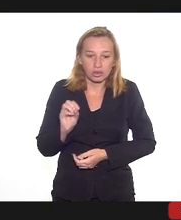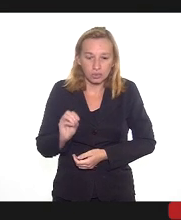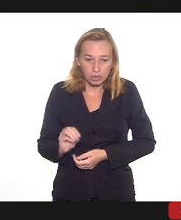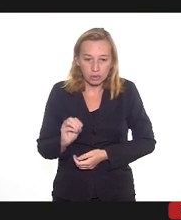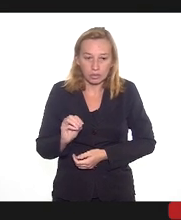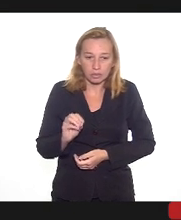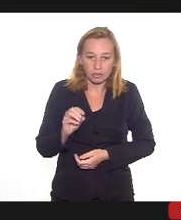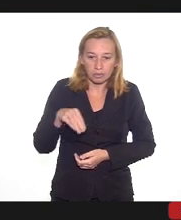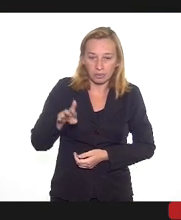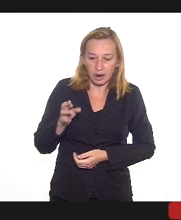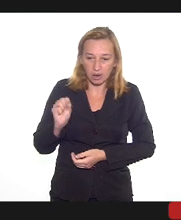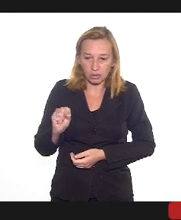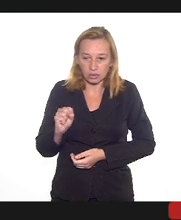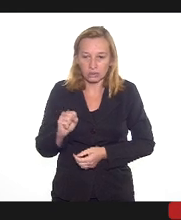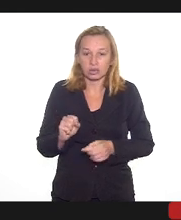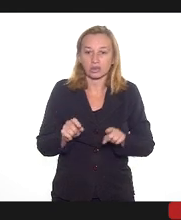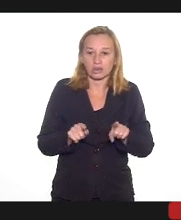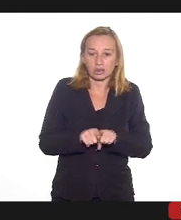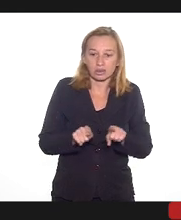Barbosa e para